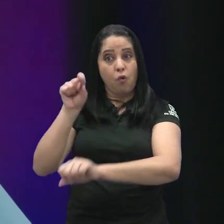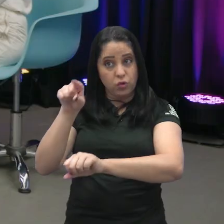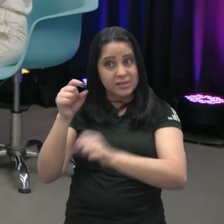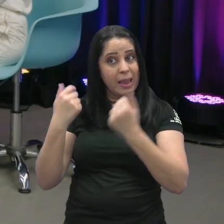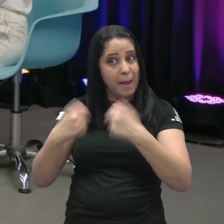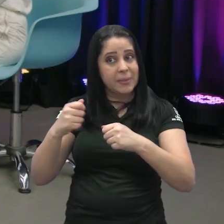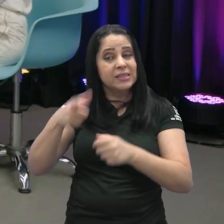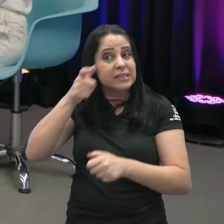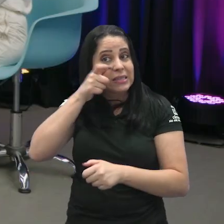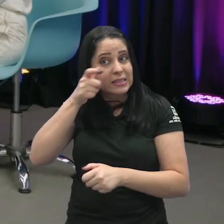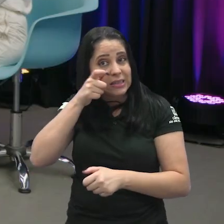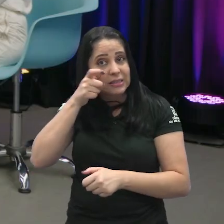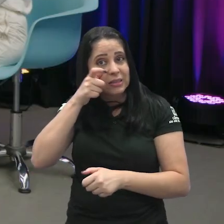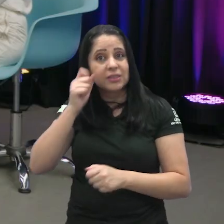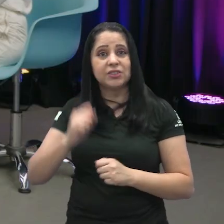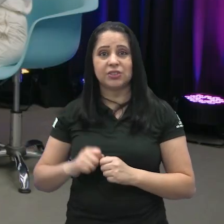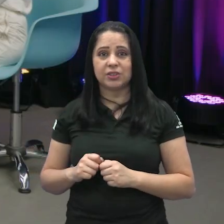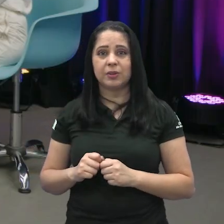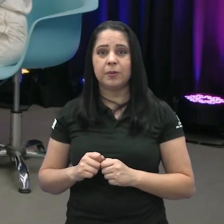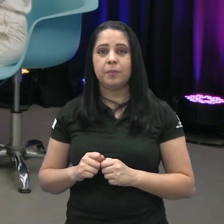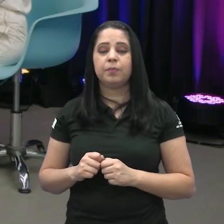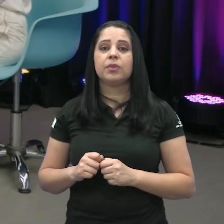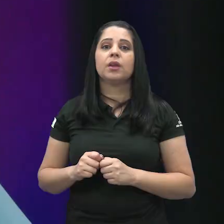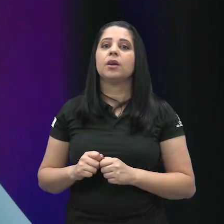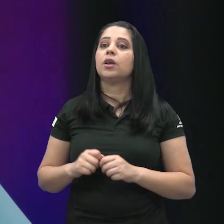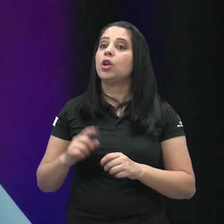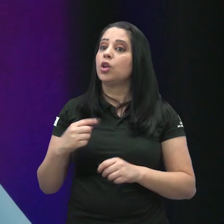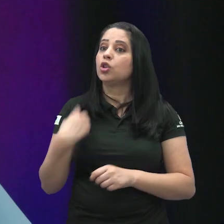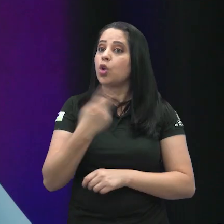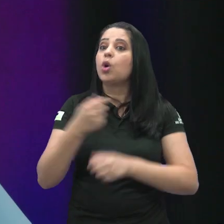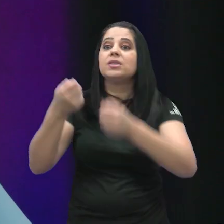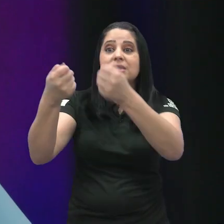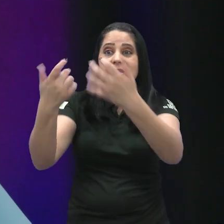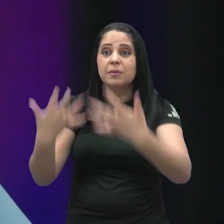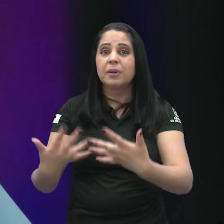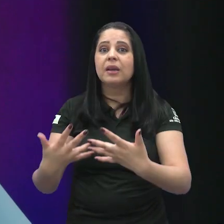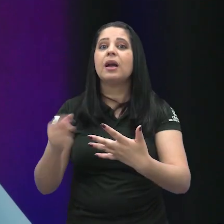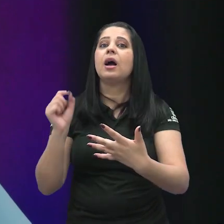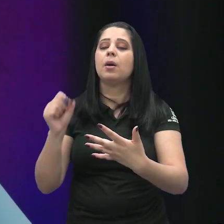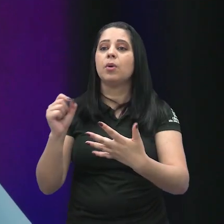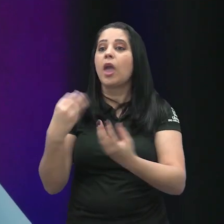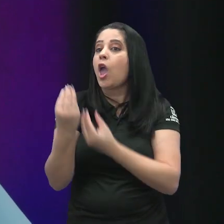assiste esse programa que foi muito especial com Elton Euler. E a gente falou o quanto você pode